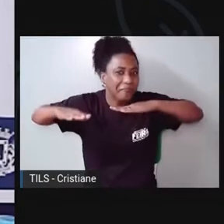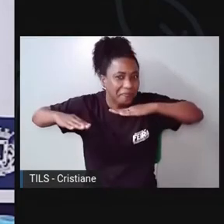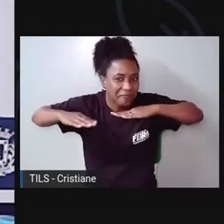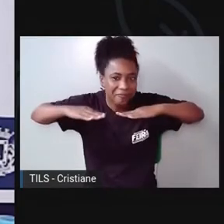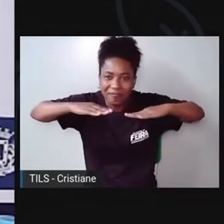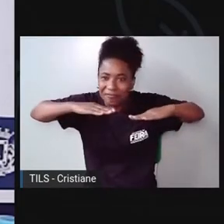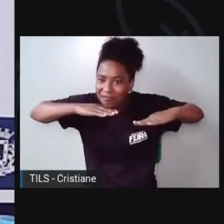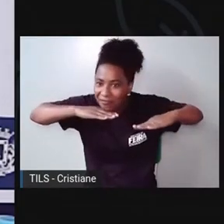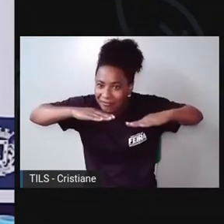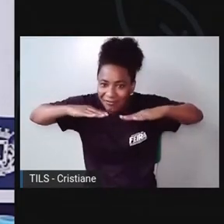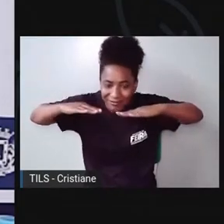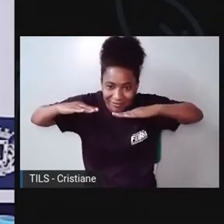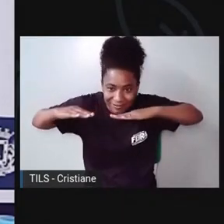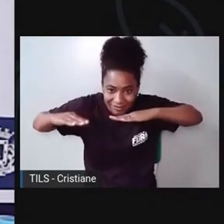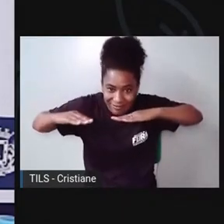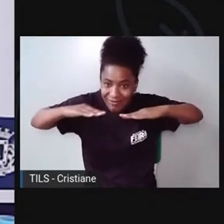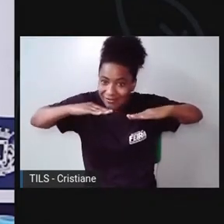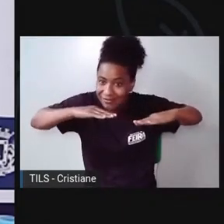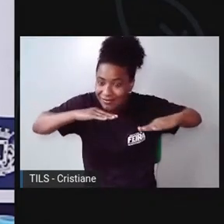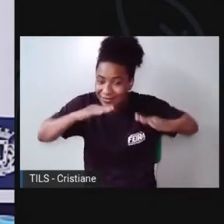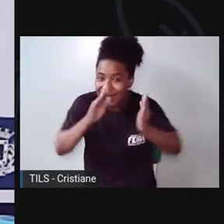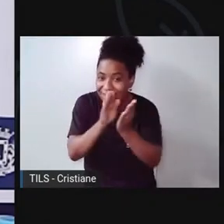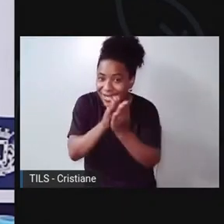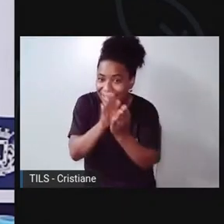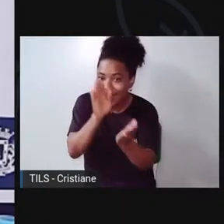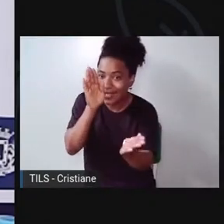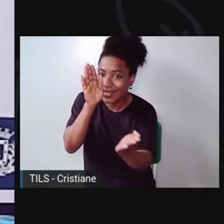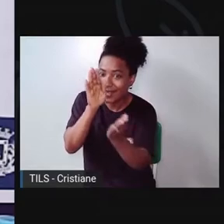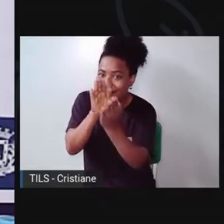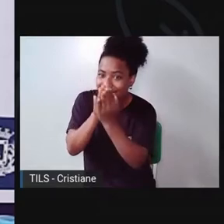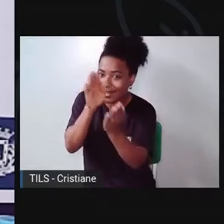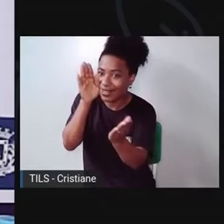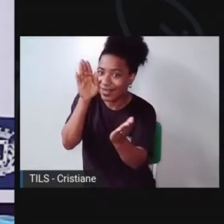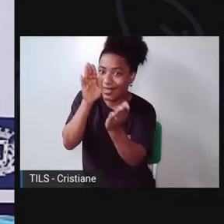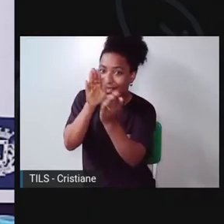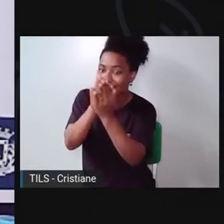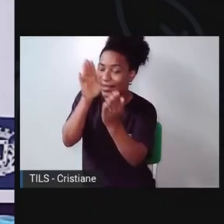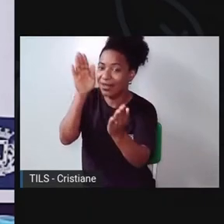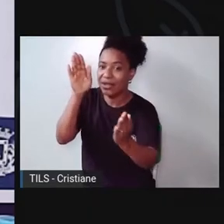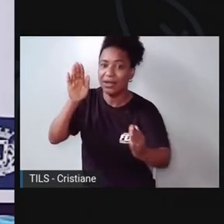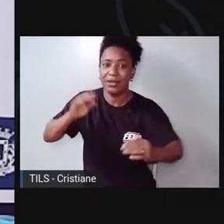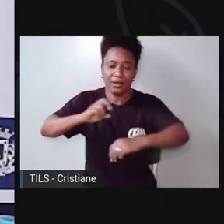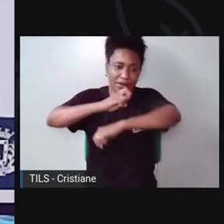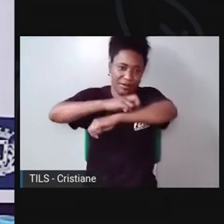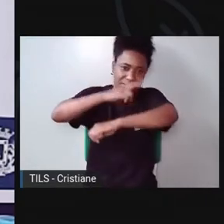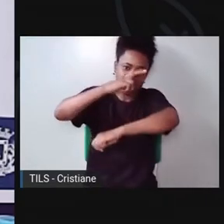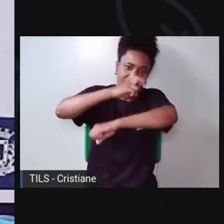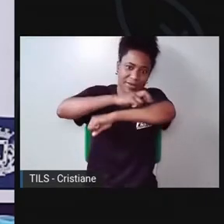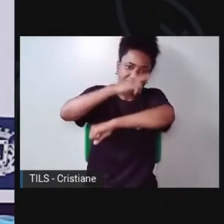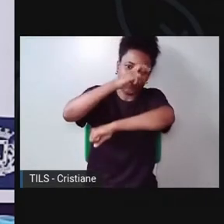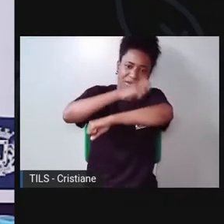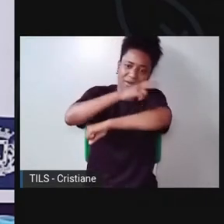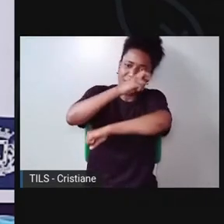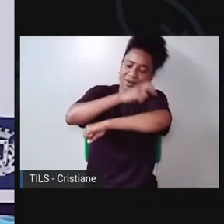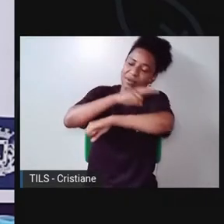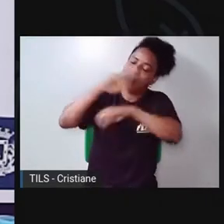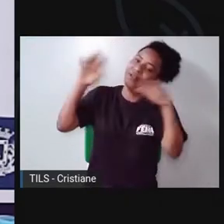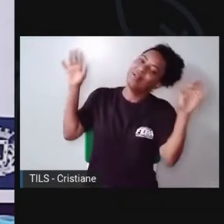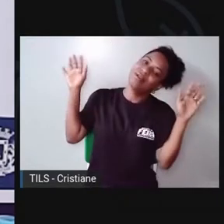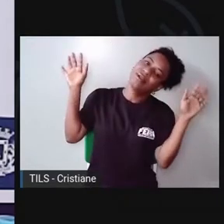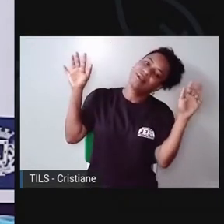eu jacaré passou bem pertinho do Grilo o grilo que não era boba nem nada